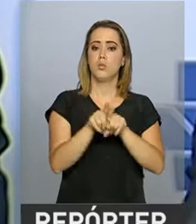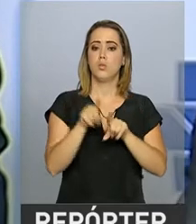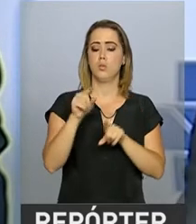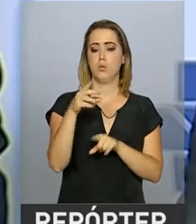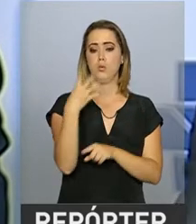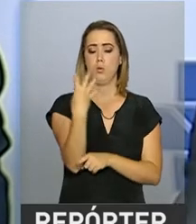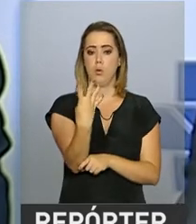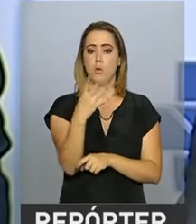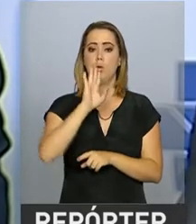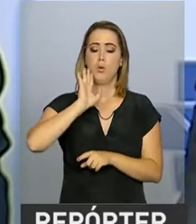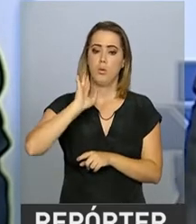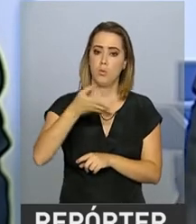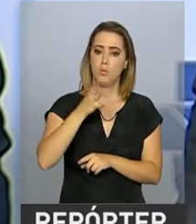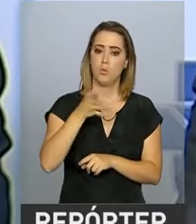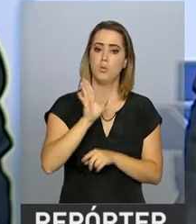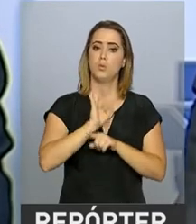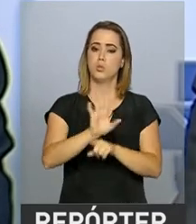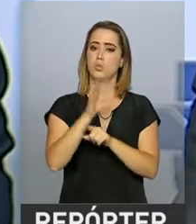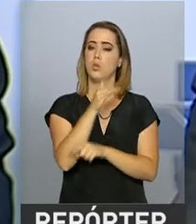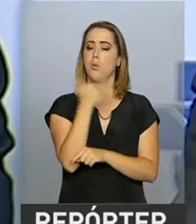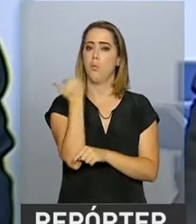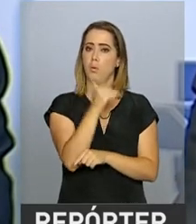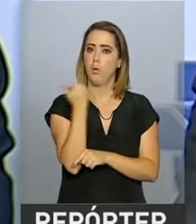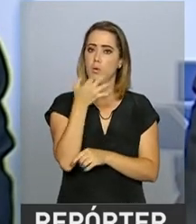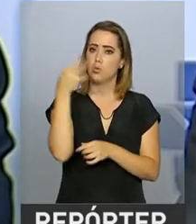4 já tem confirmada